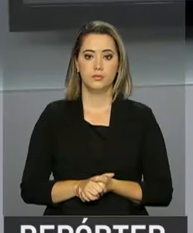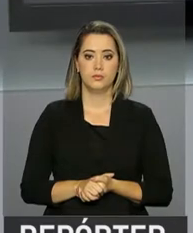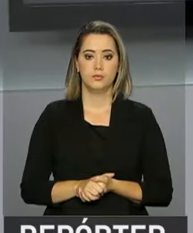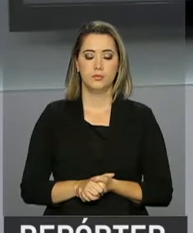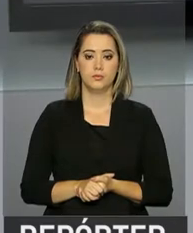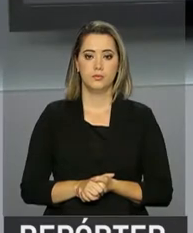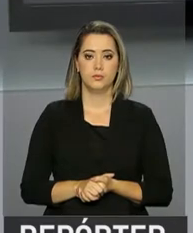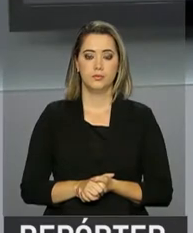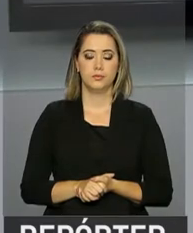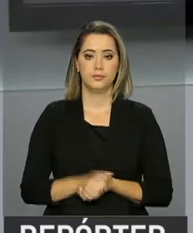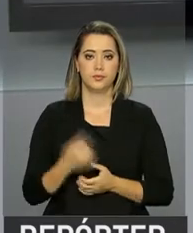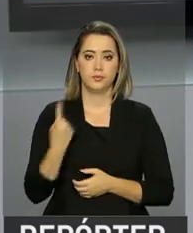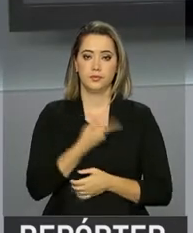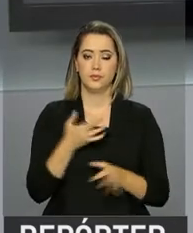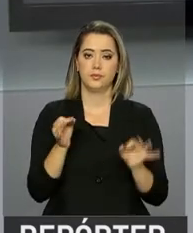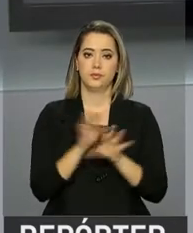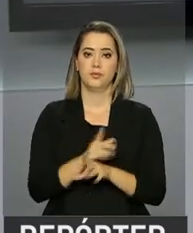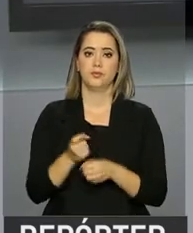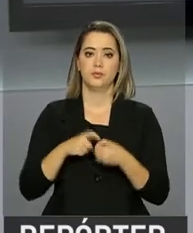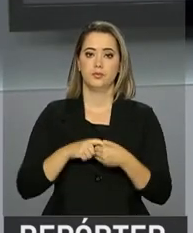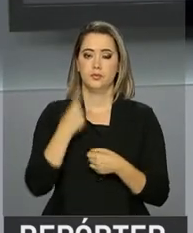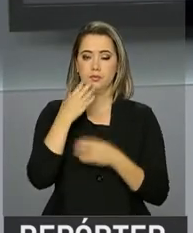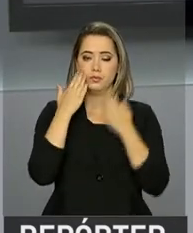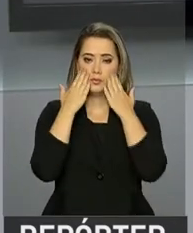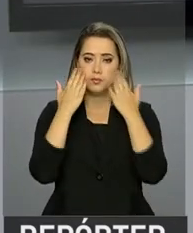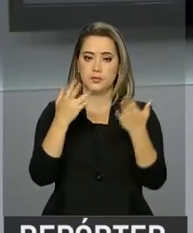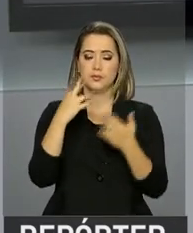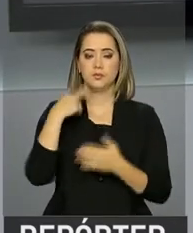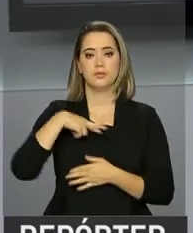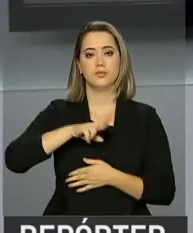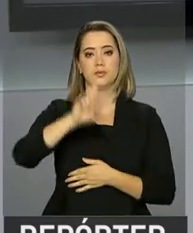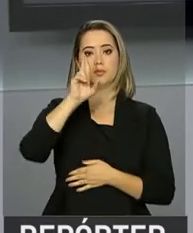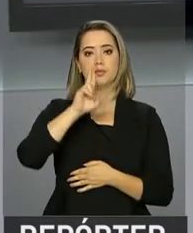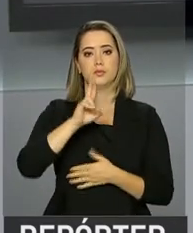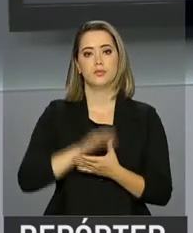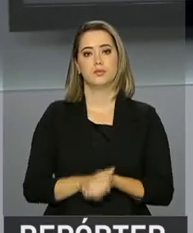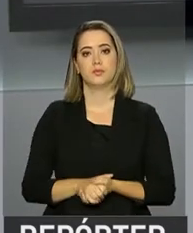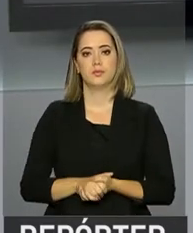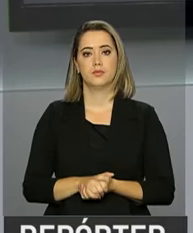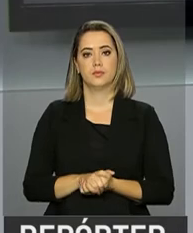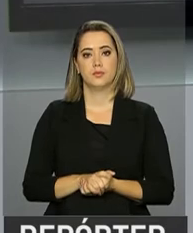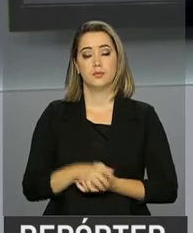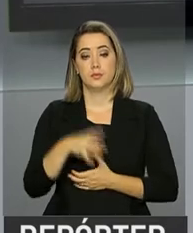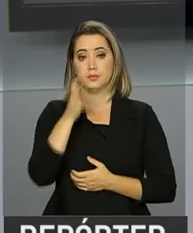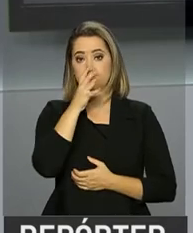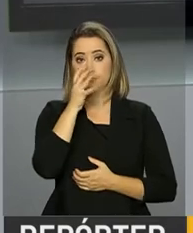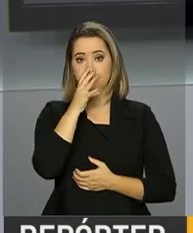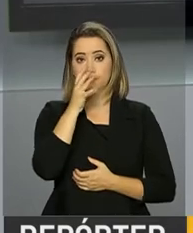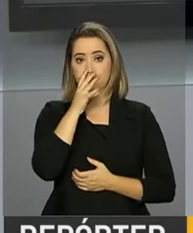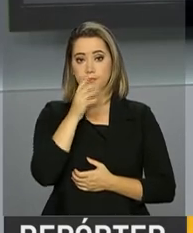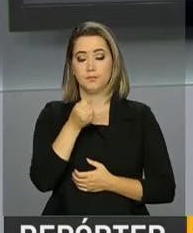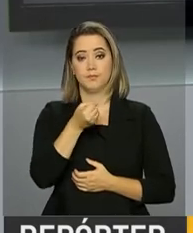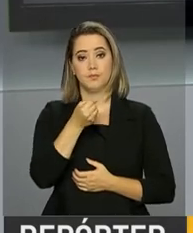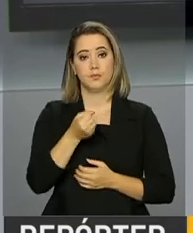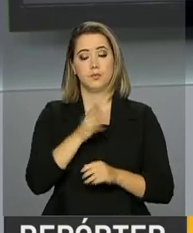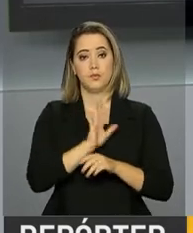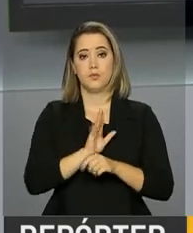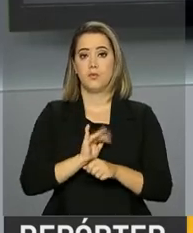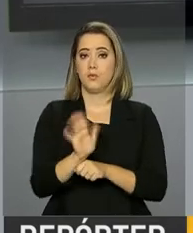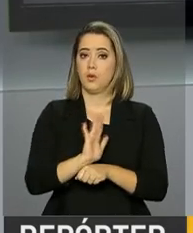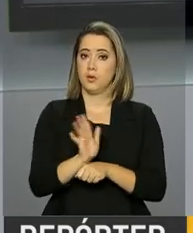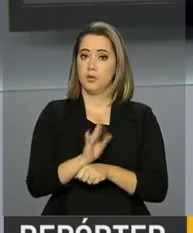nós ficamos por aqui e voltamos em uma hora na próxima edição do repórter nbr você pode rever as nossas reportagens